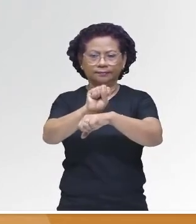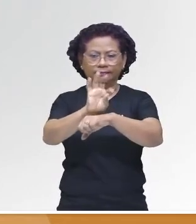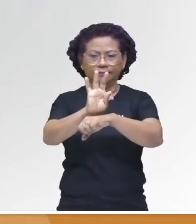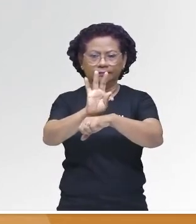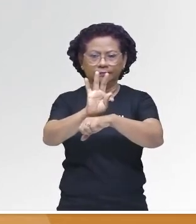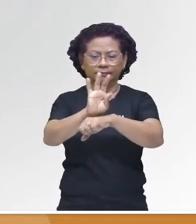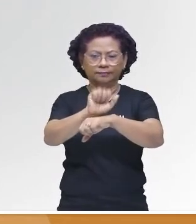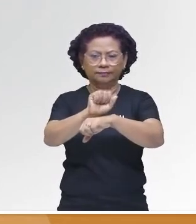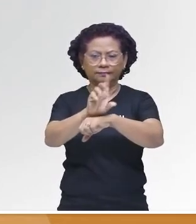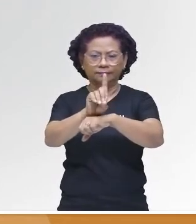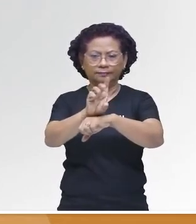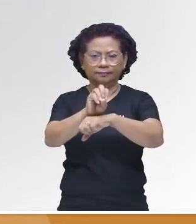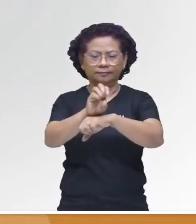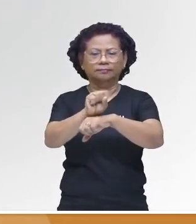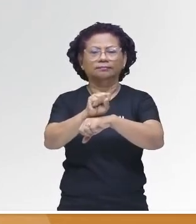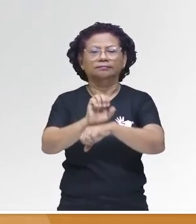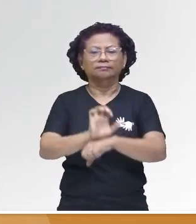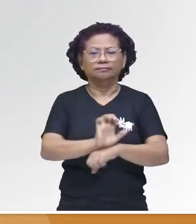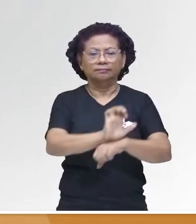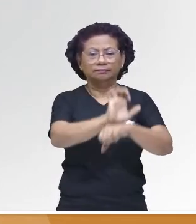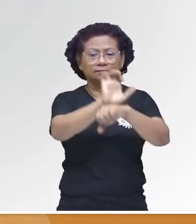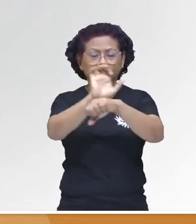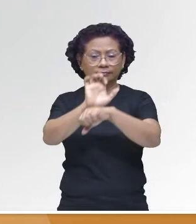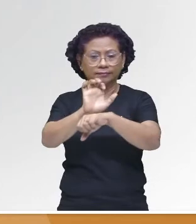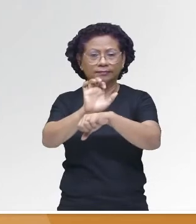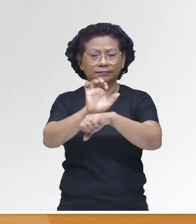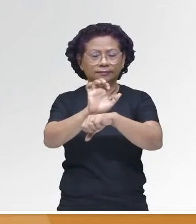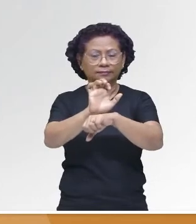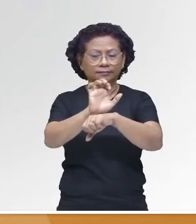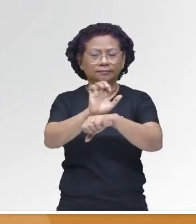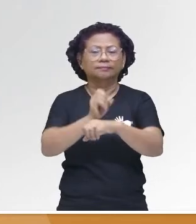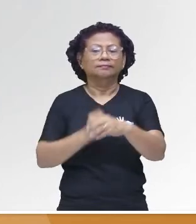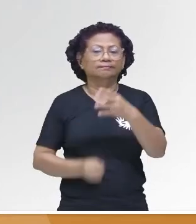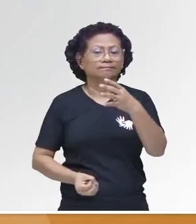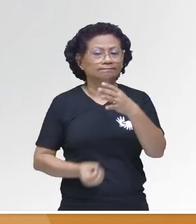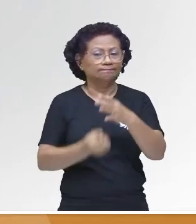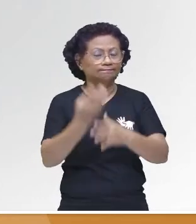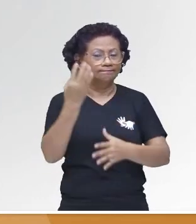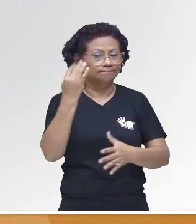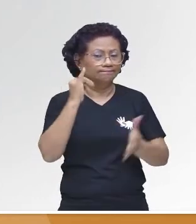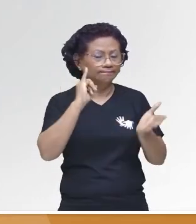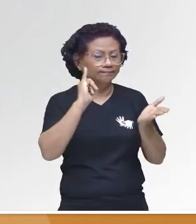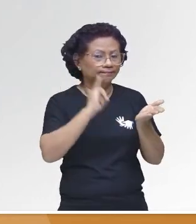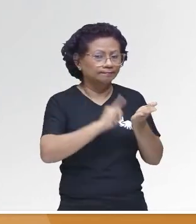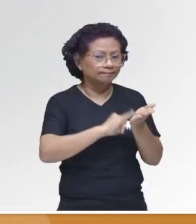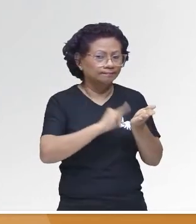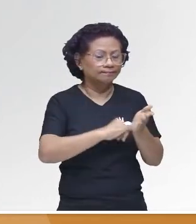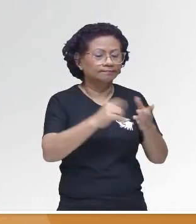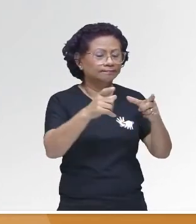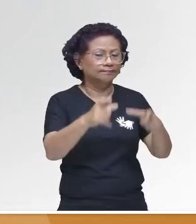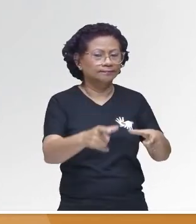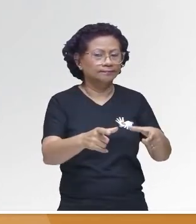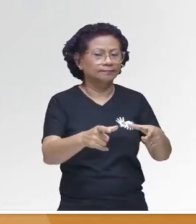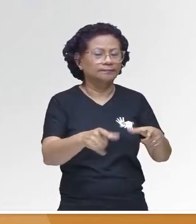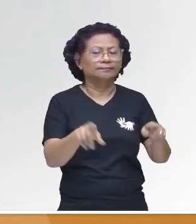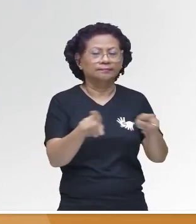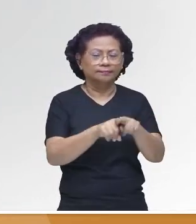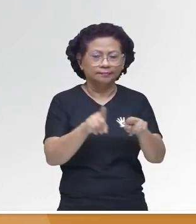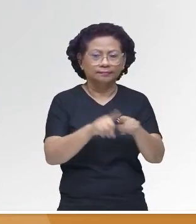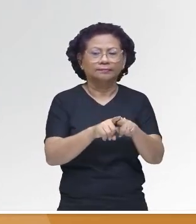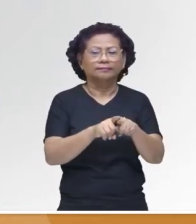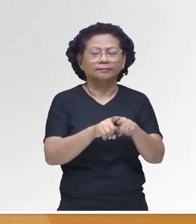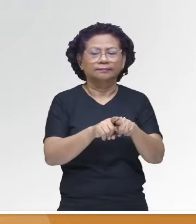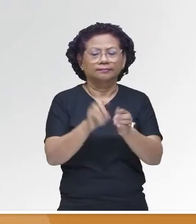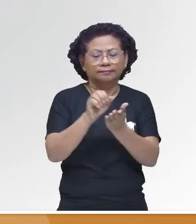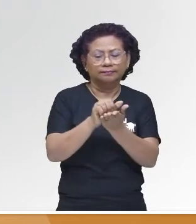provinciais permitia que a província criasse impostos locais e nomeasse e demitisse funcionários